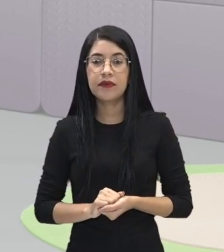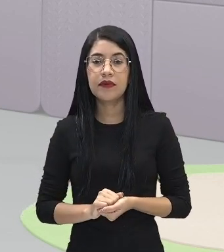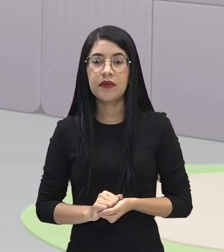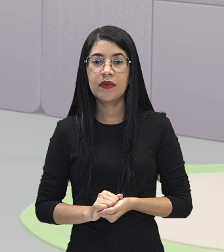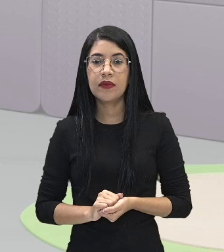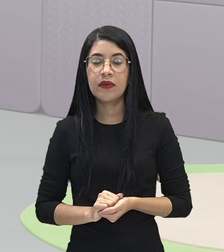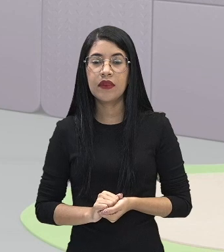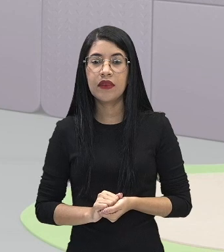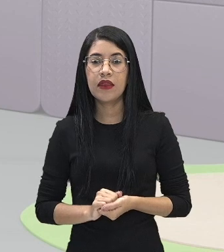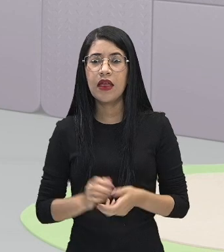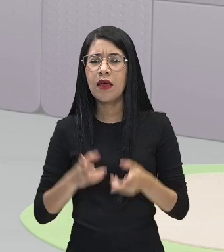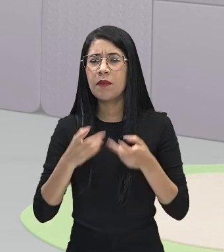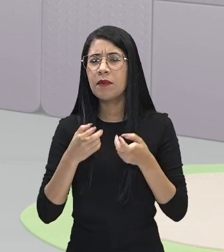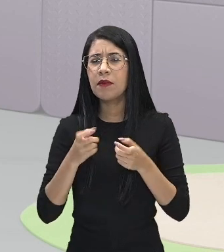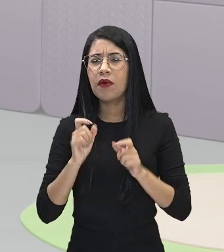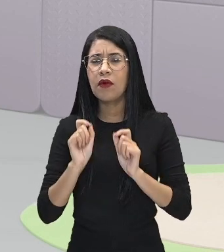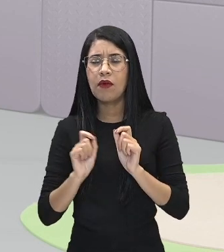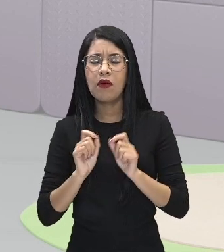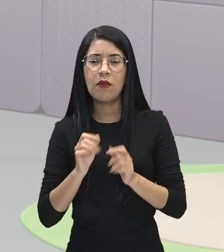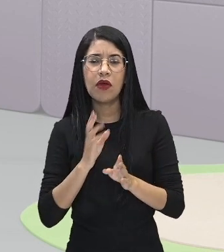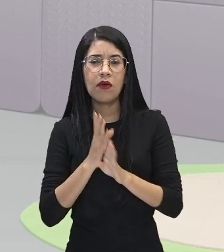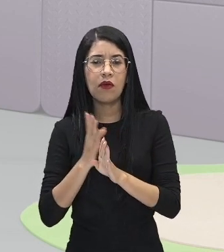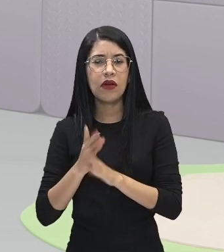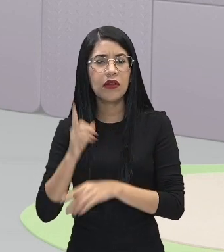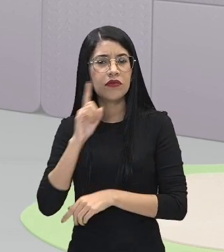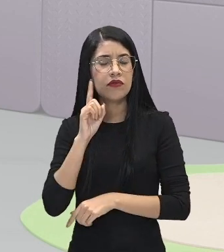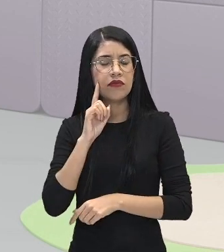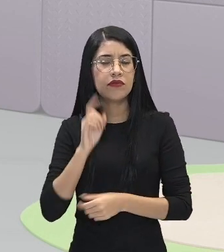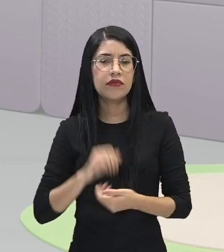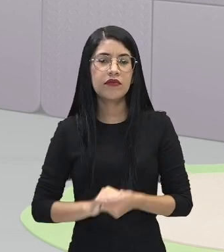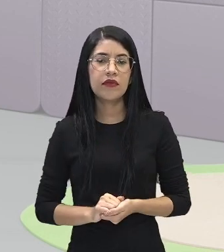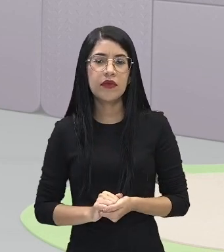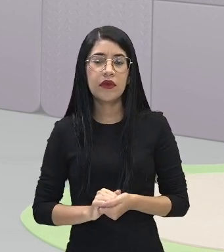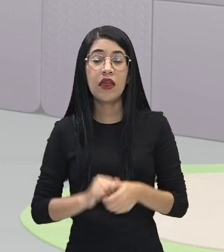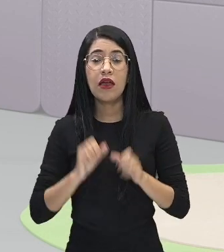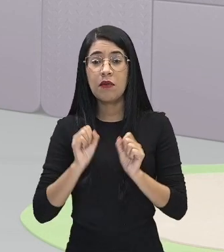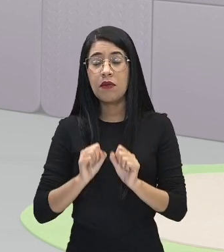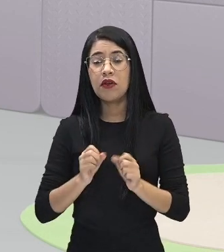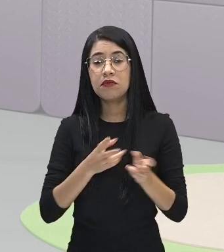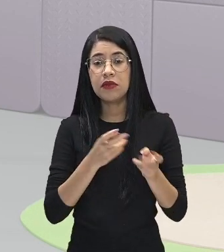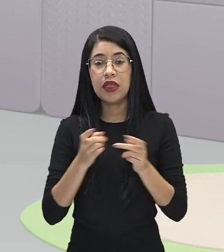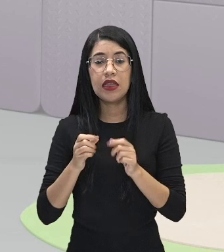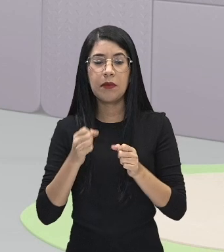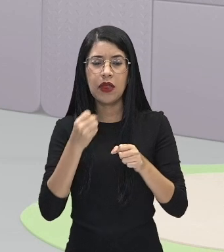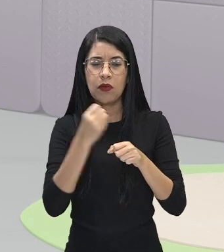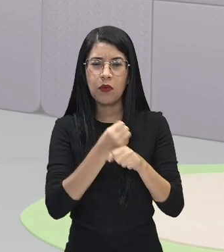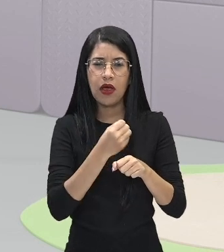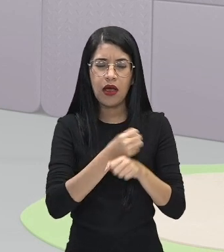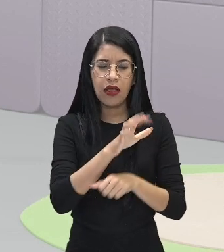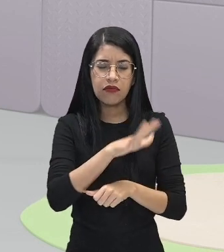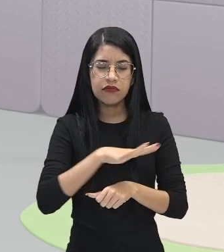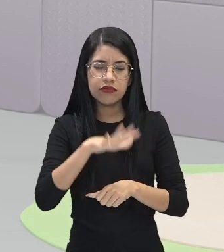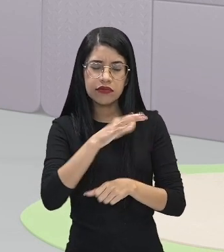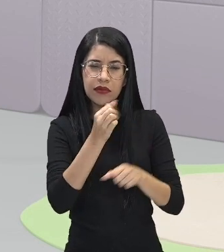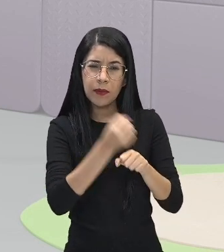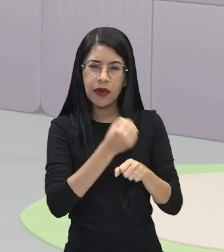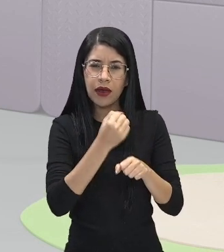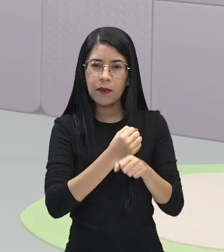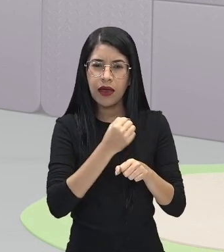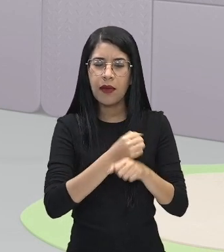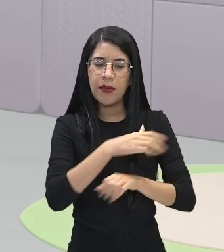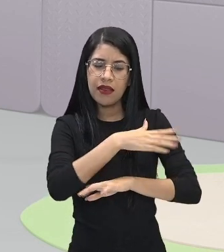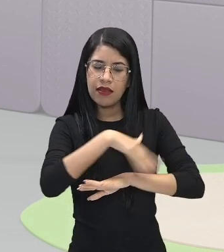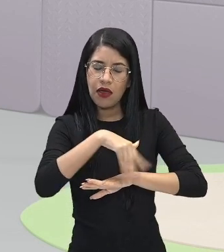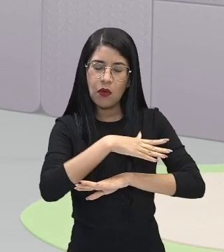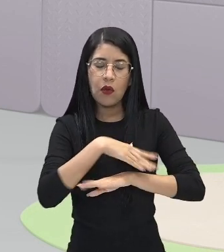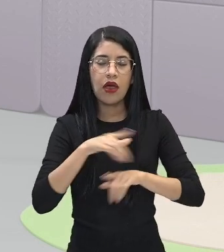gente pode observar esses exemplos no nosso dia a dia? Talvez você pode observar numa obra, né, que esteja acontecendo aí na sua rua,